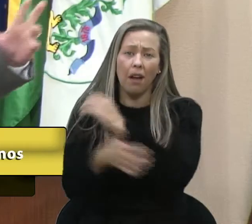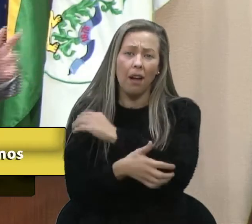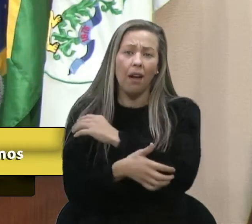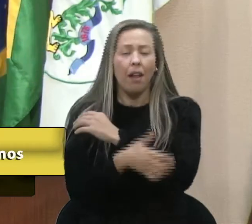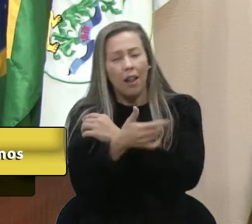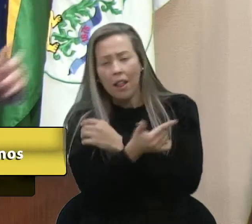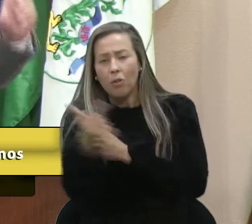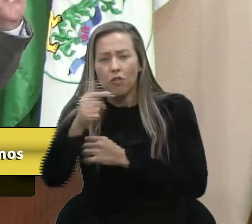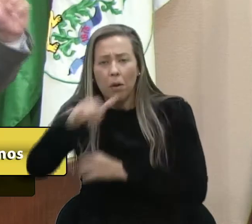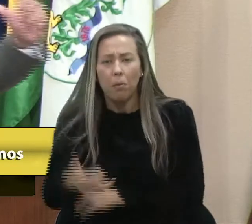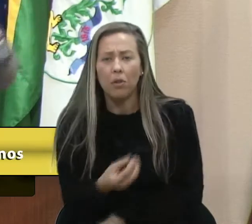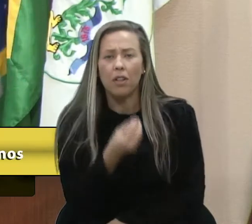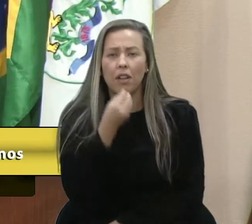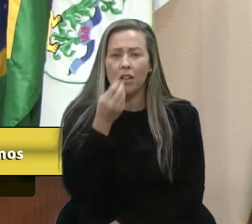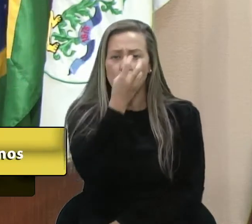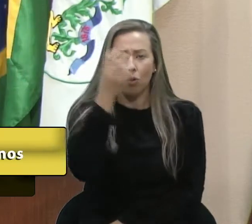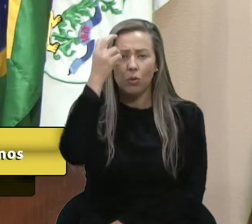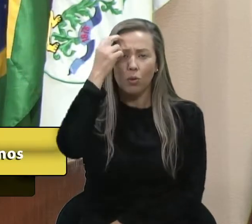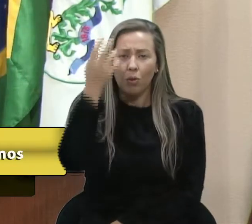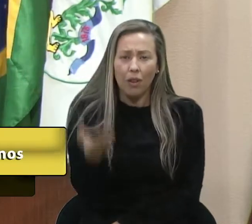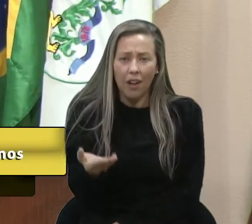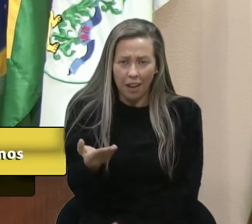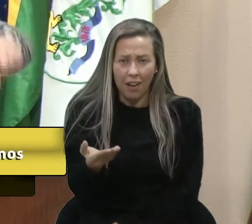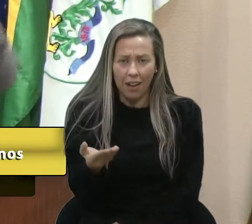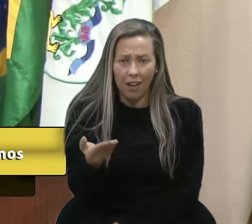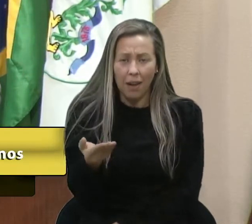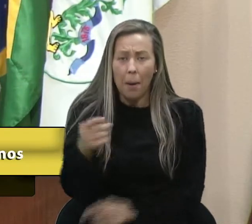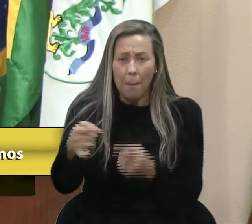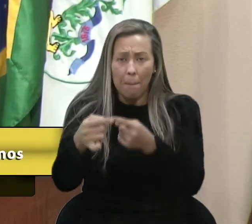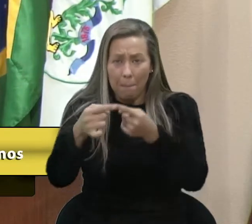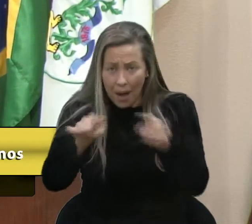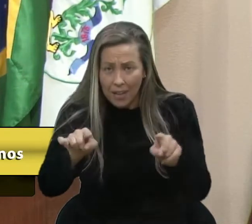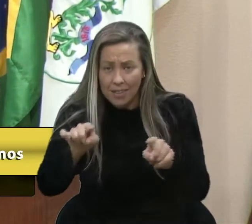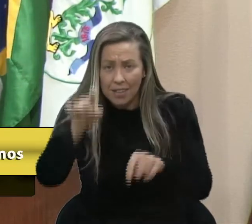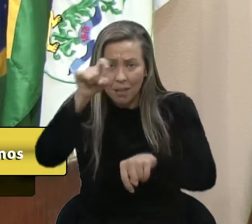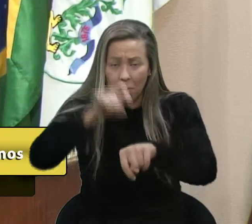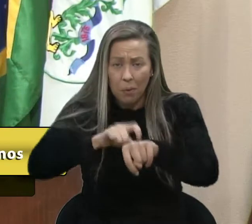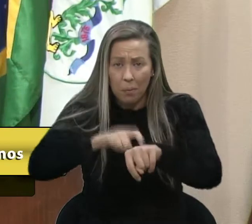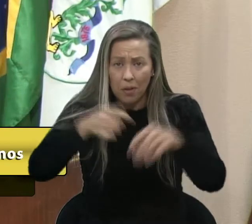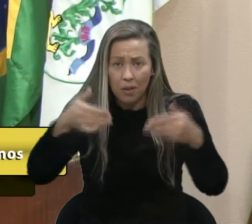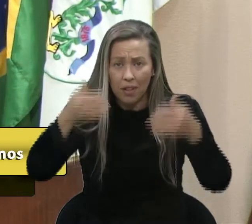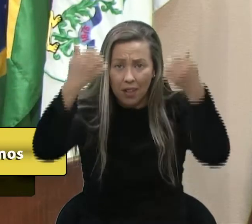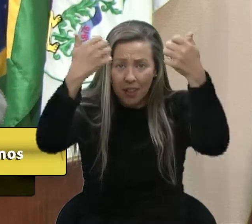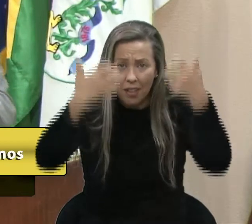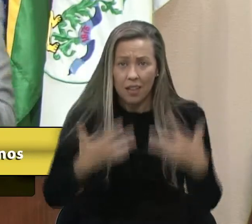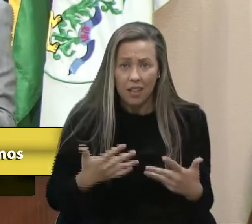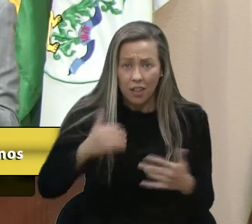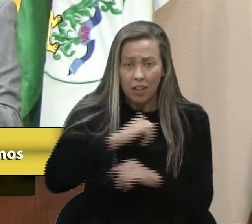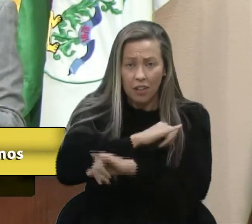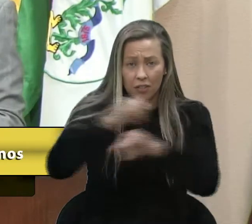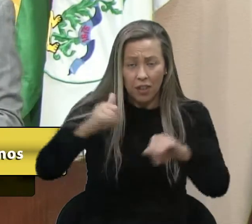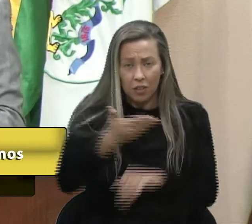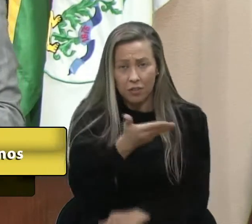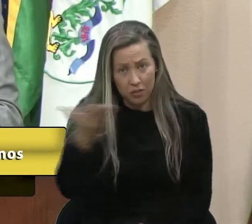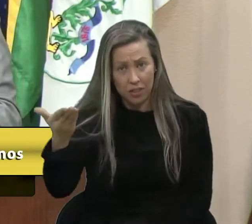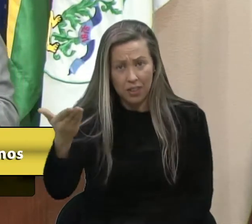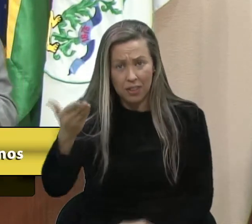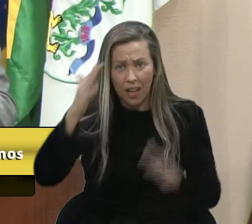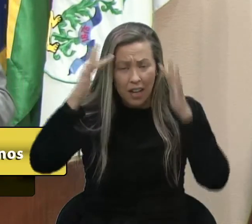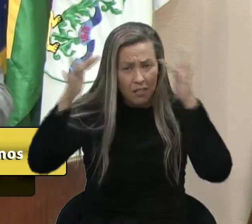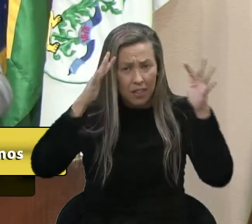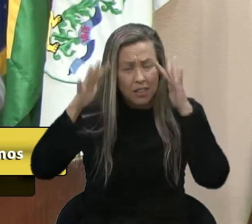tiveram oportunidade de cultura, vereadora Marisol. Mas neste caso aqui, eu faço uma reflexão, junto com as vossas